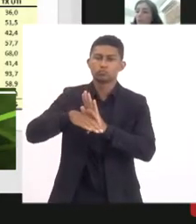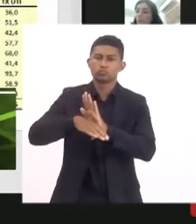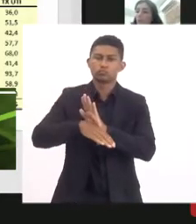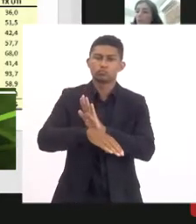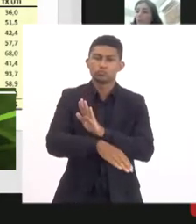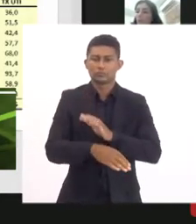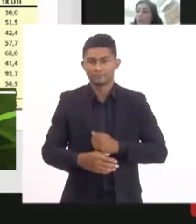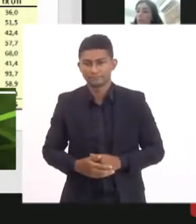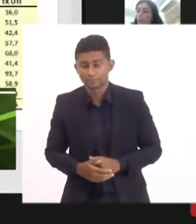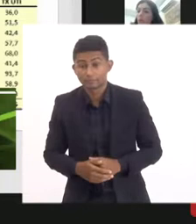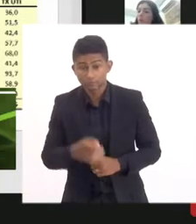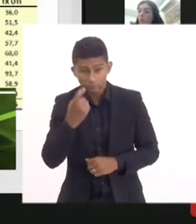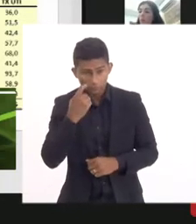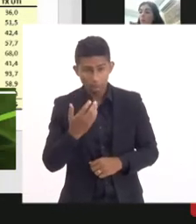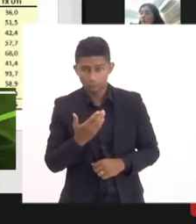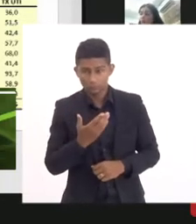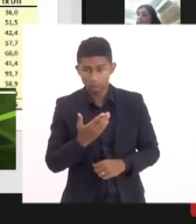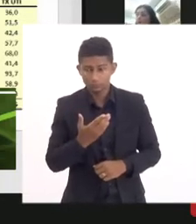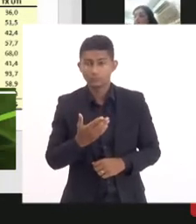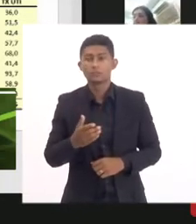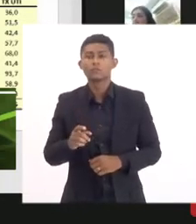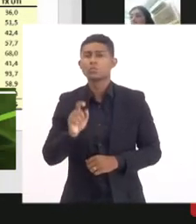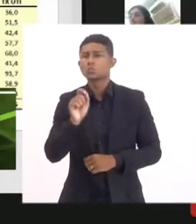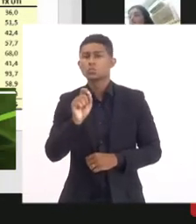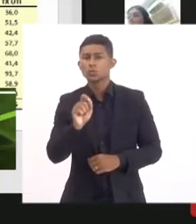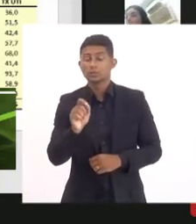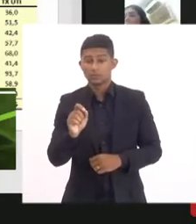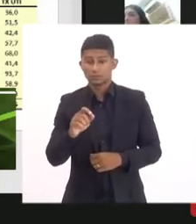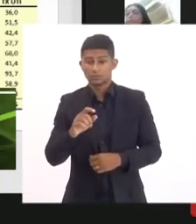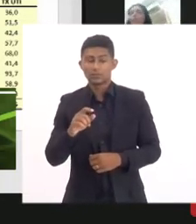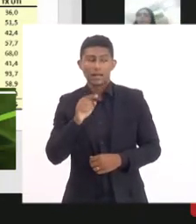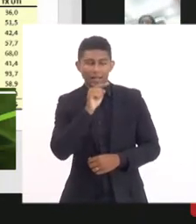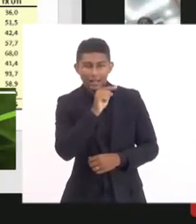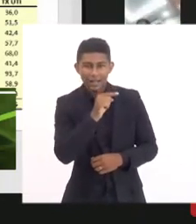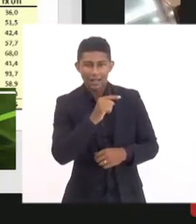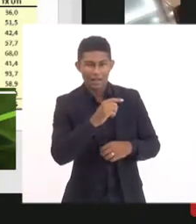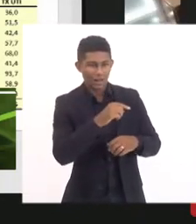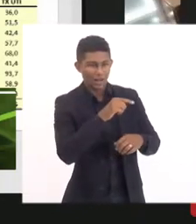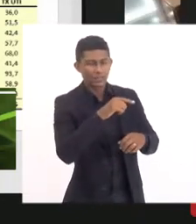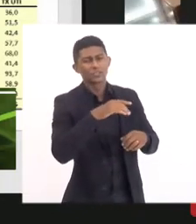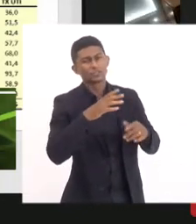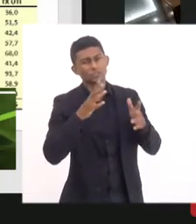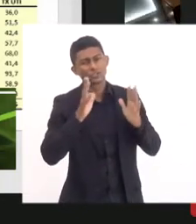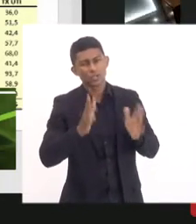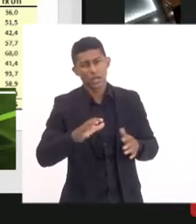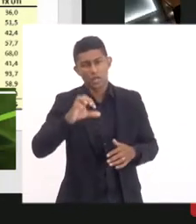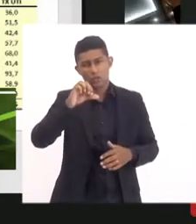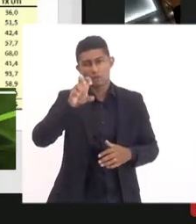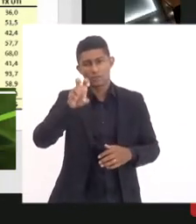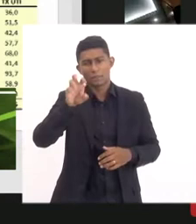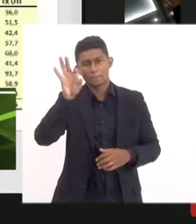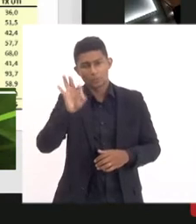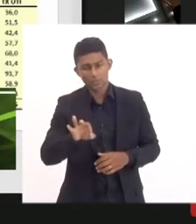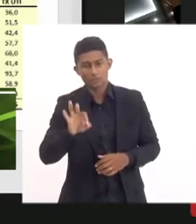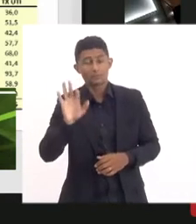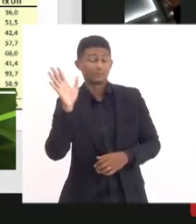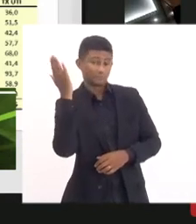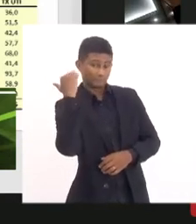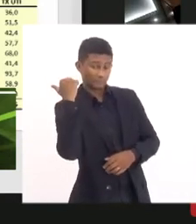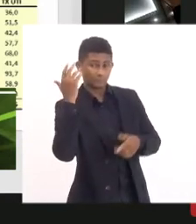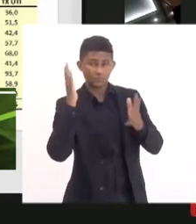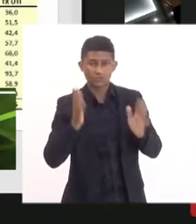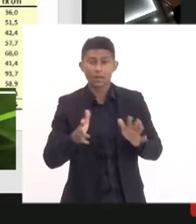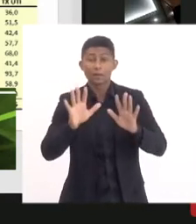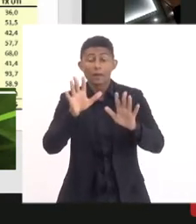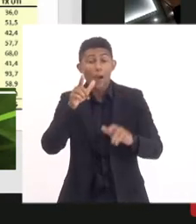também, nesse cenário, qual foi a taxa de ocupação que a gente chegou a 95%, mas a gente já olha aqui embaixo, com o dado atualizado ontem,